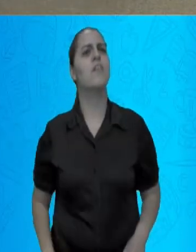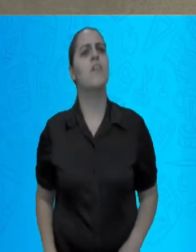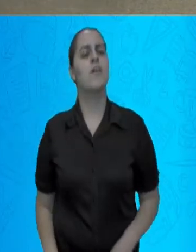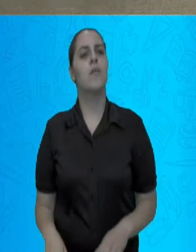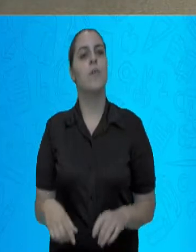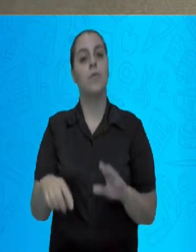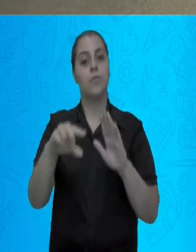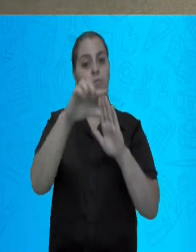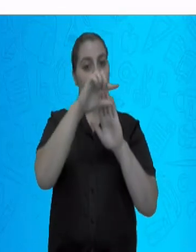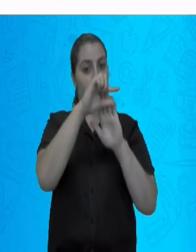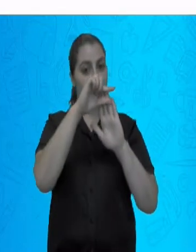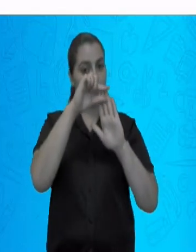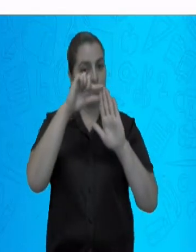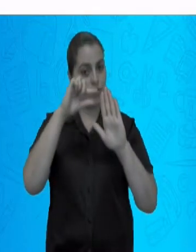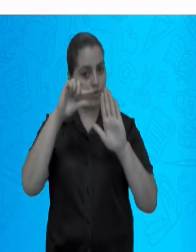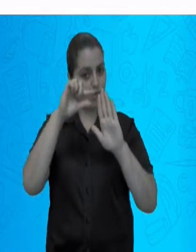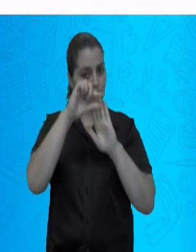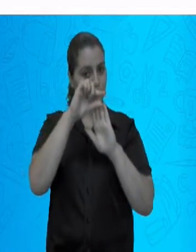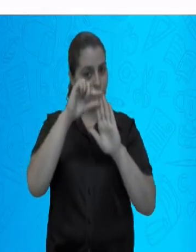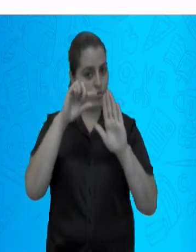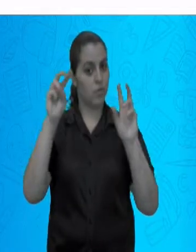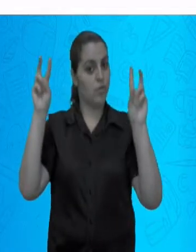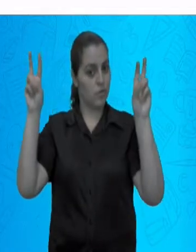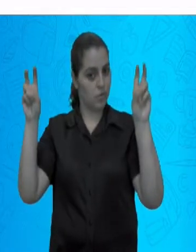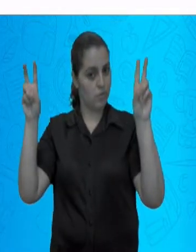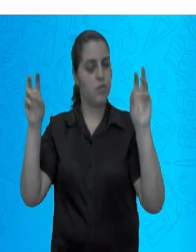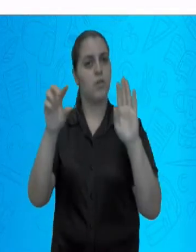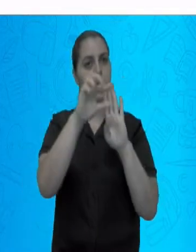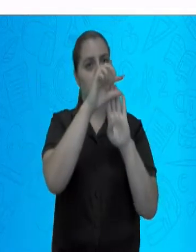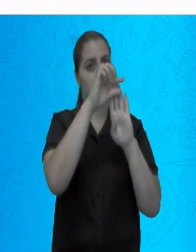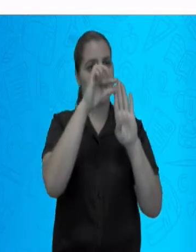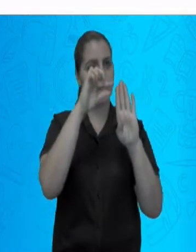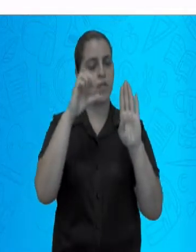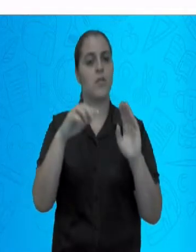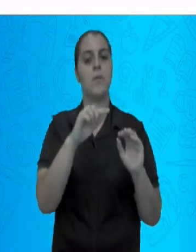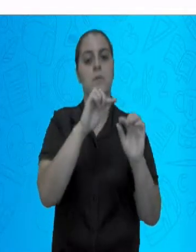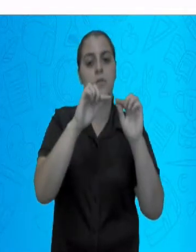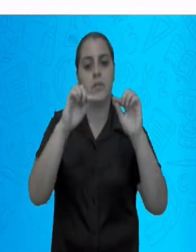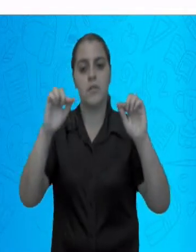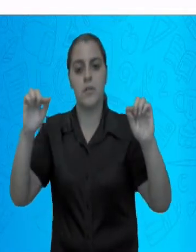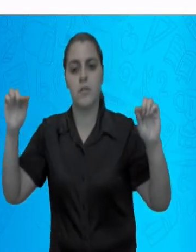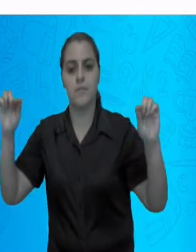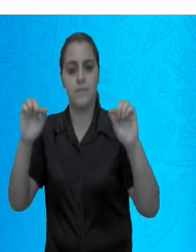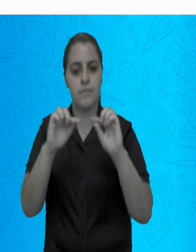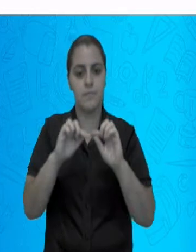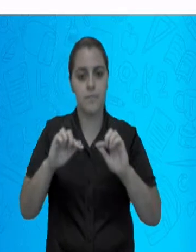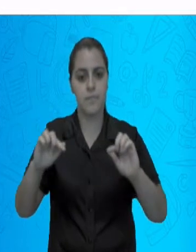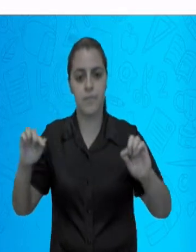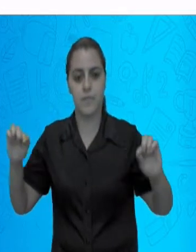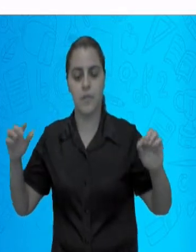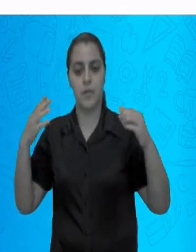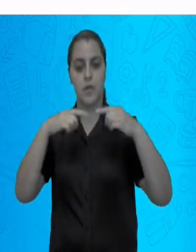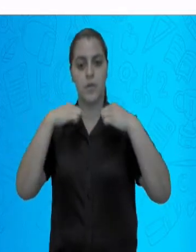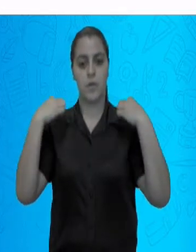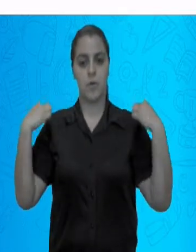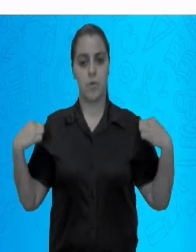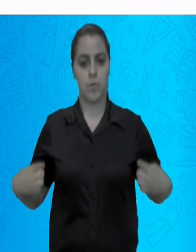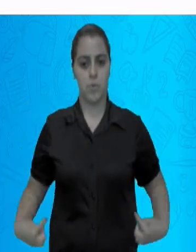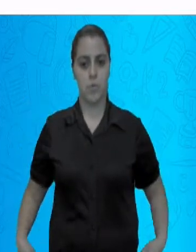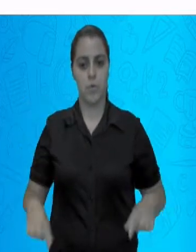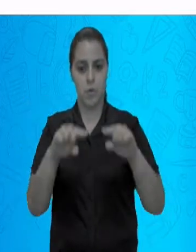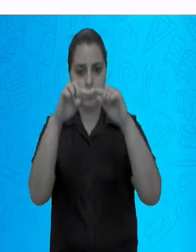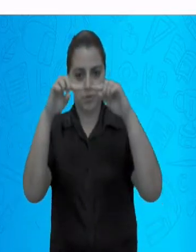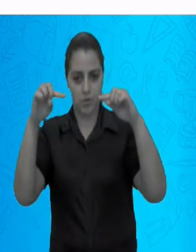O título da tabela, eu tenho linhas que são o corpo, onde